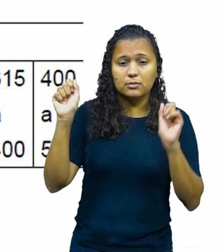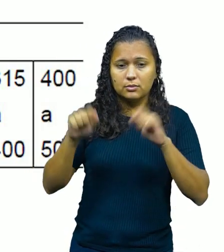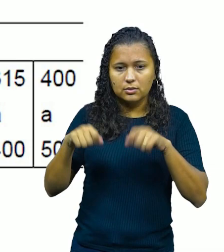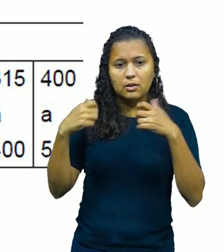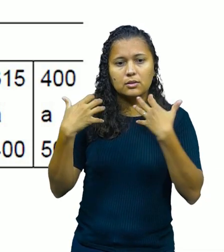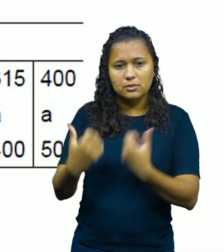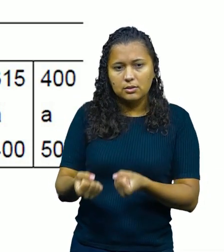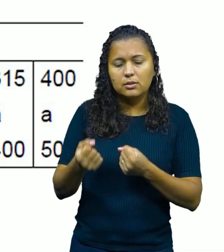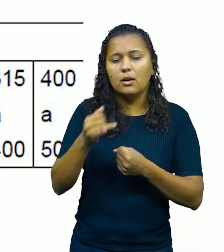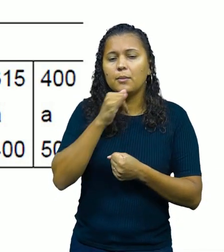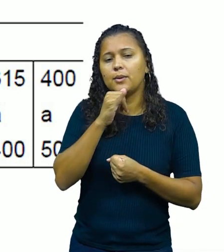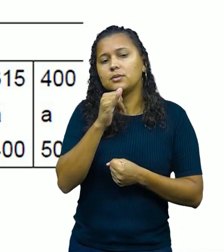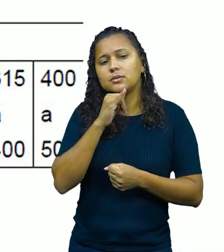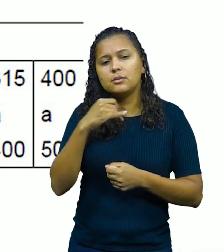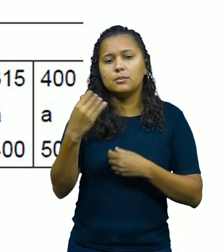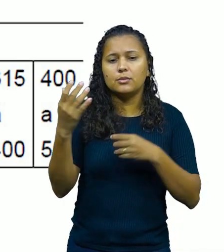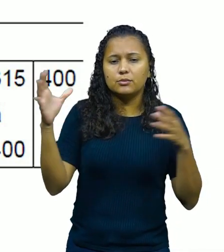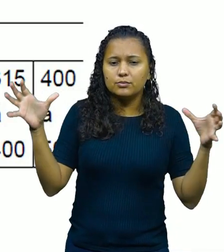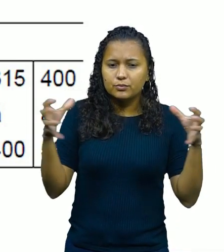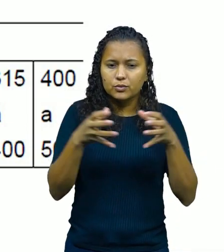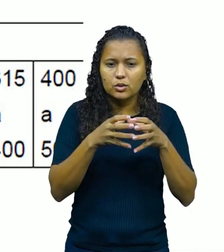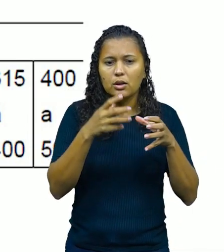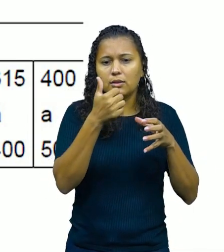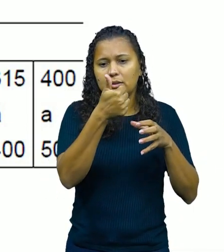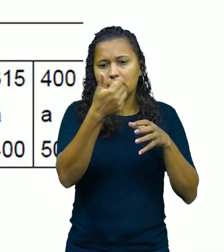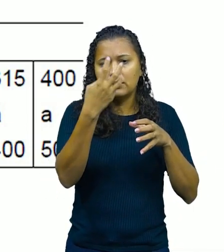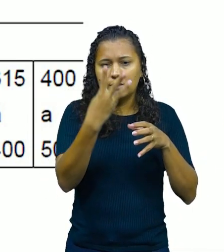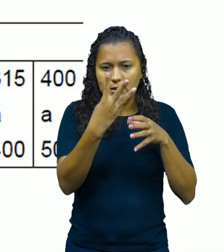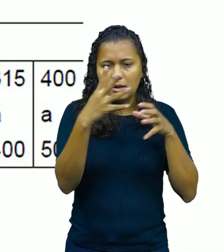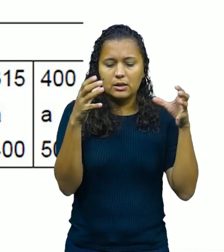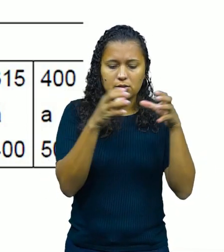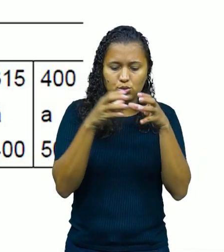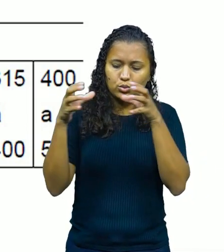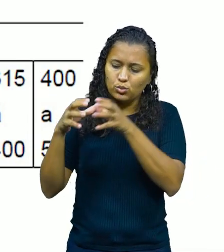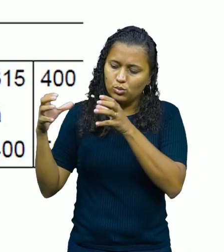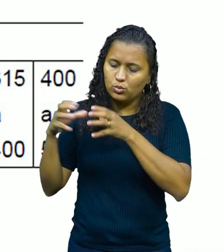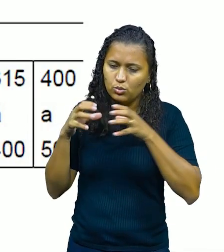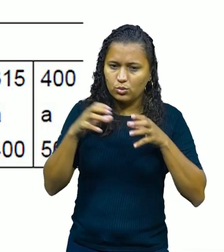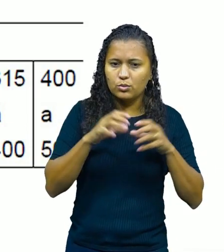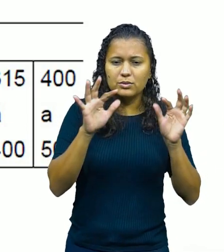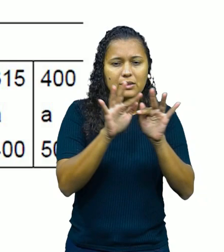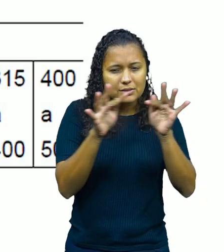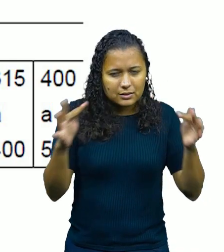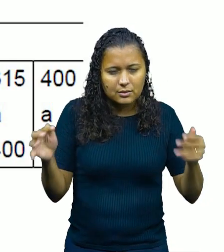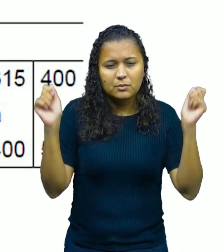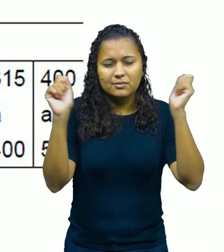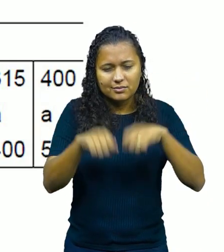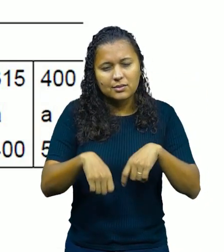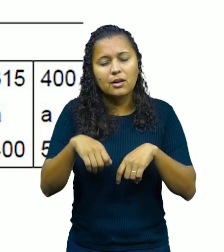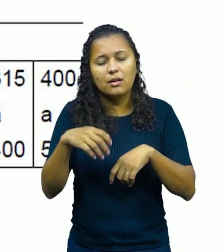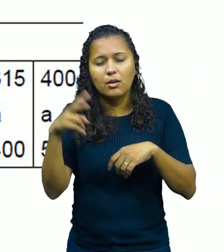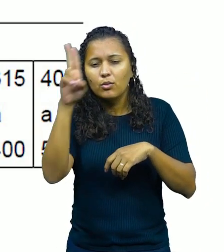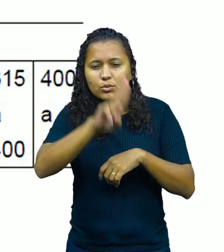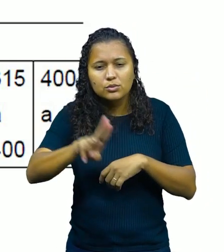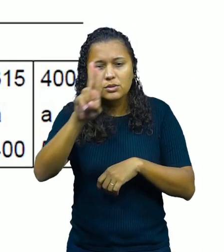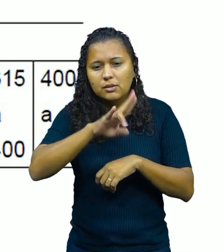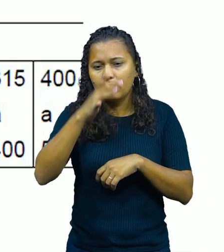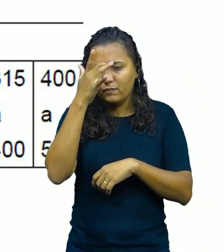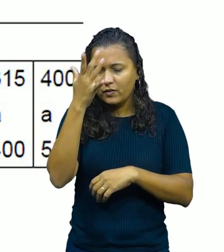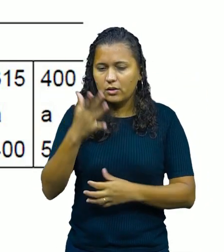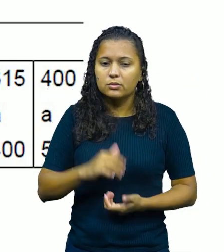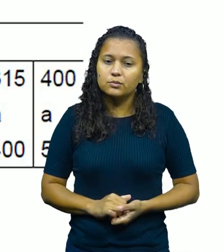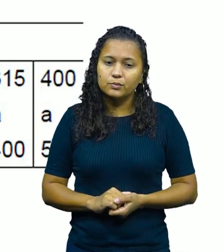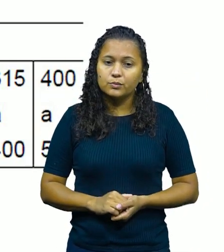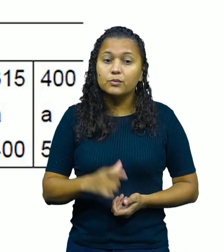milímetros. Esses valores foram reunidos em 13 grupos de dimensões, para simplificar o sistema e tornar mais prática a sua